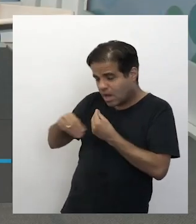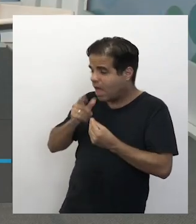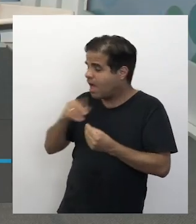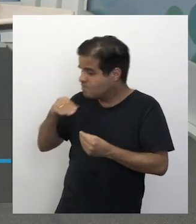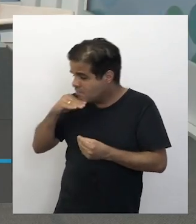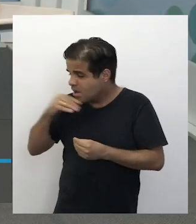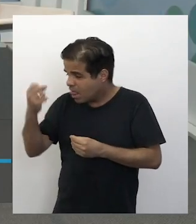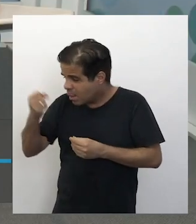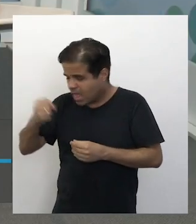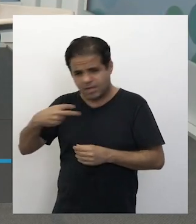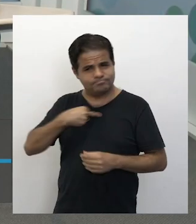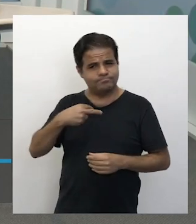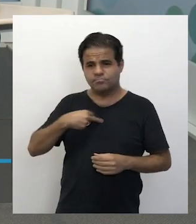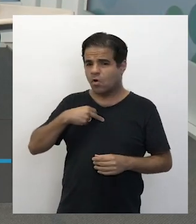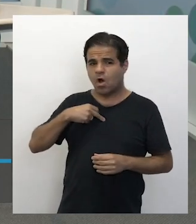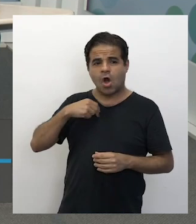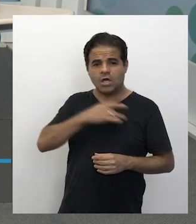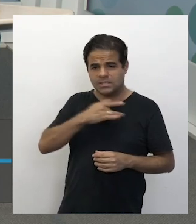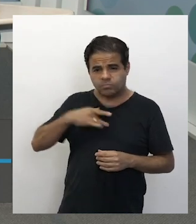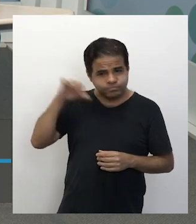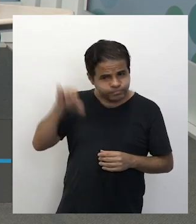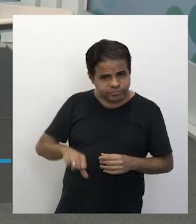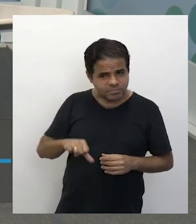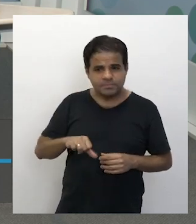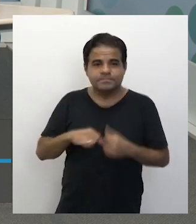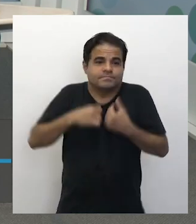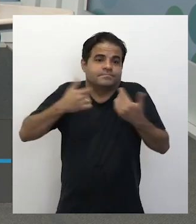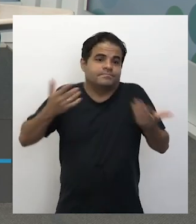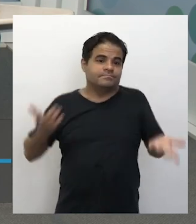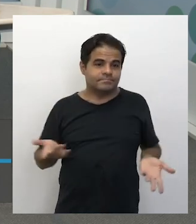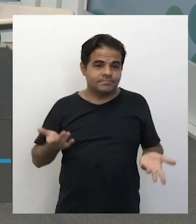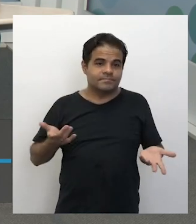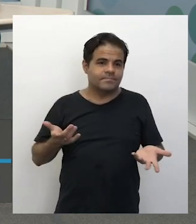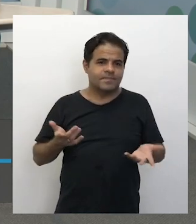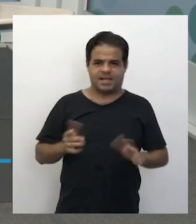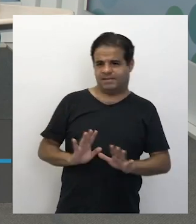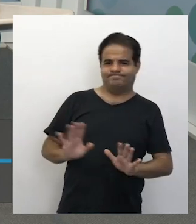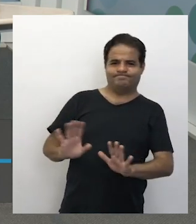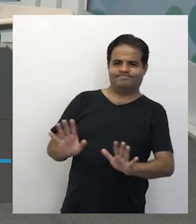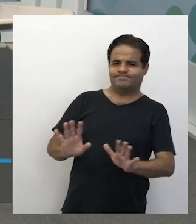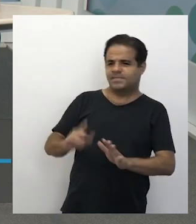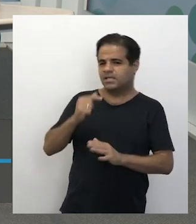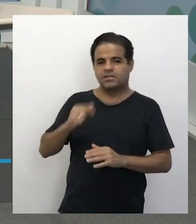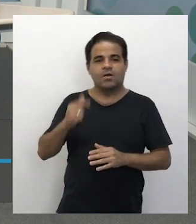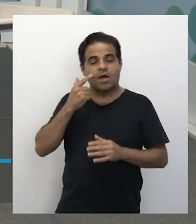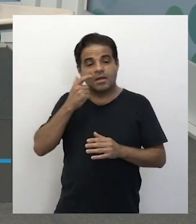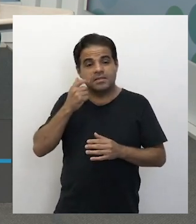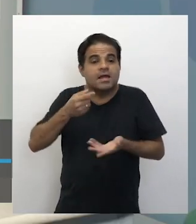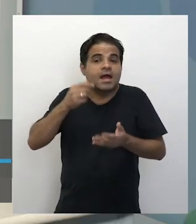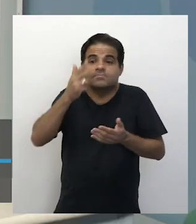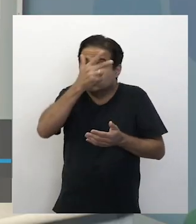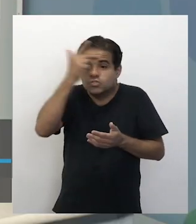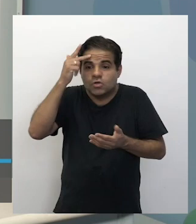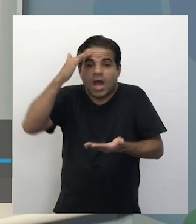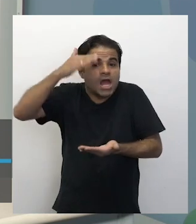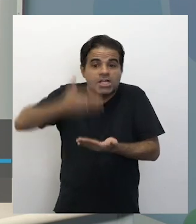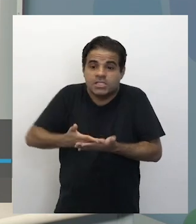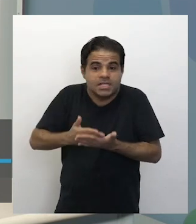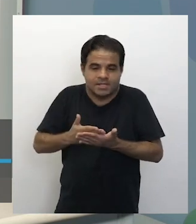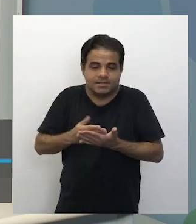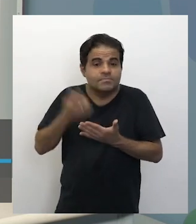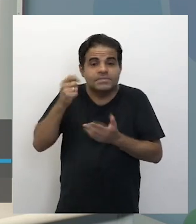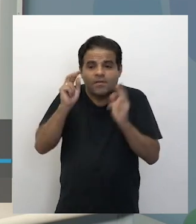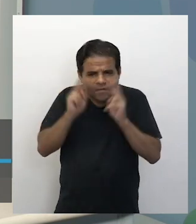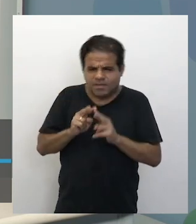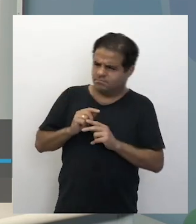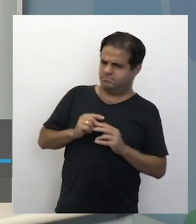esse manga com leite você vai passar mal, você não vai querer passar mal, né? Então você vamos ver se é verdade mesmo. Então, às vezes, a gente tem que